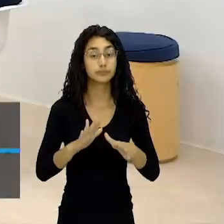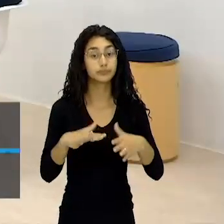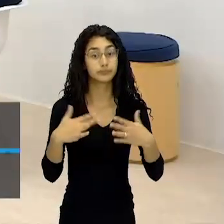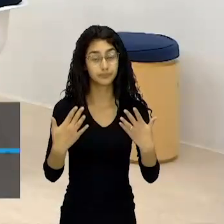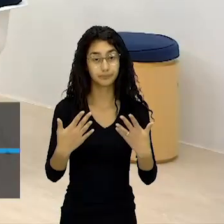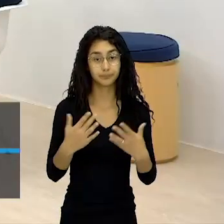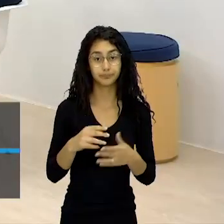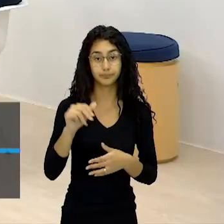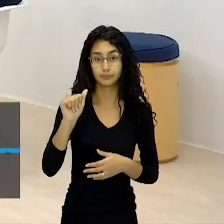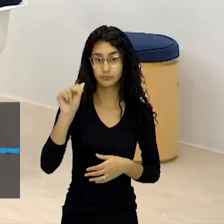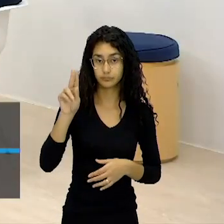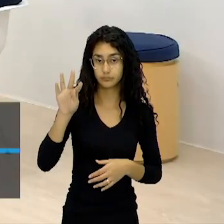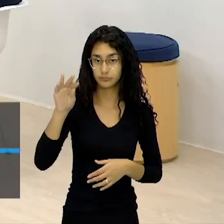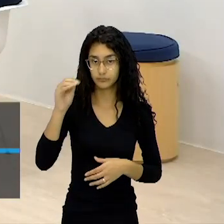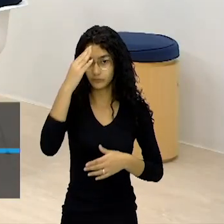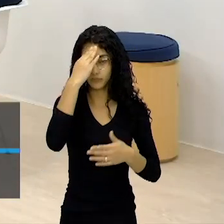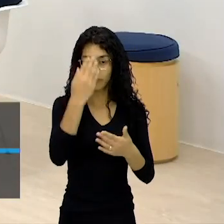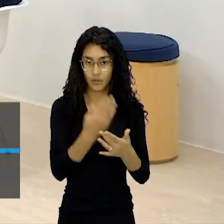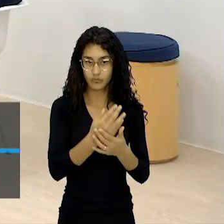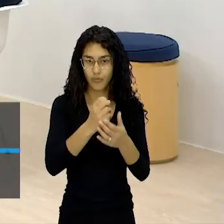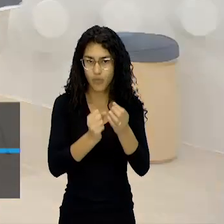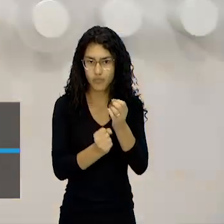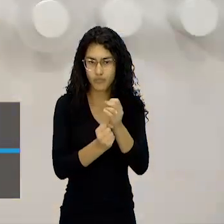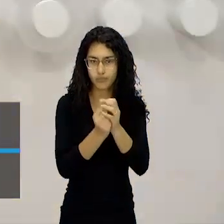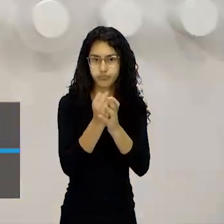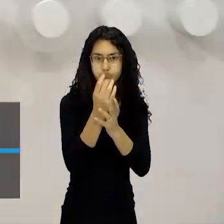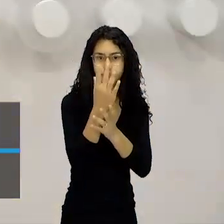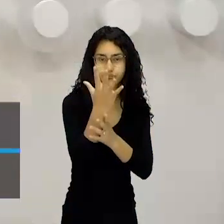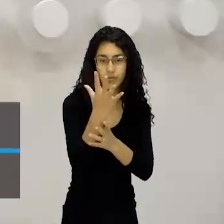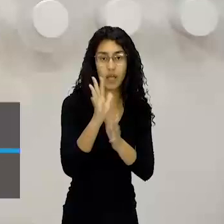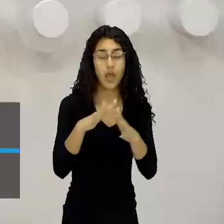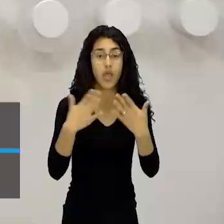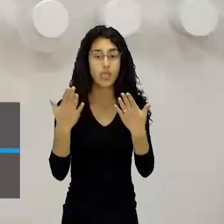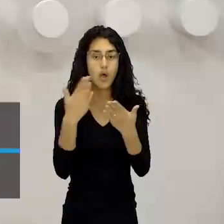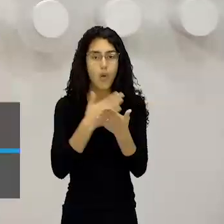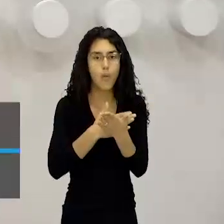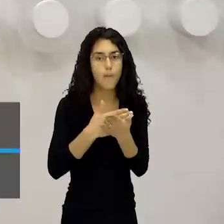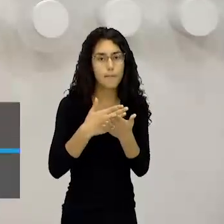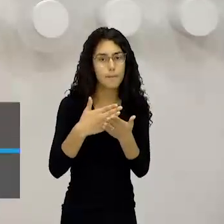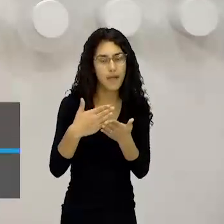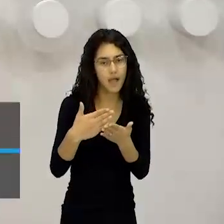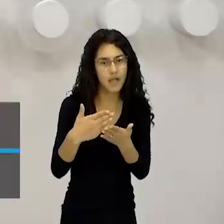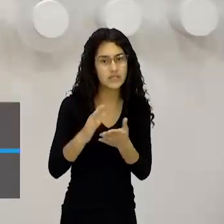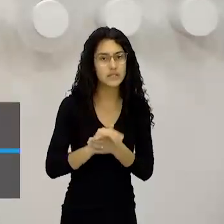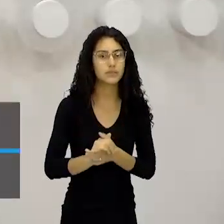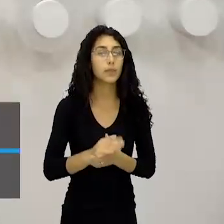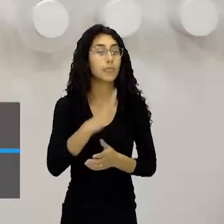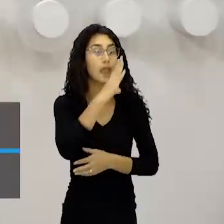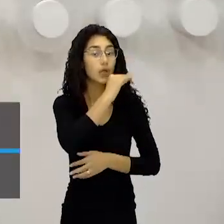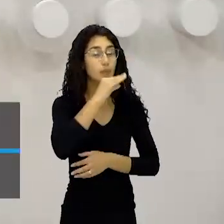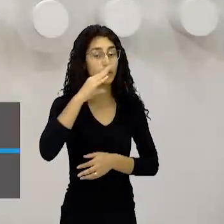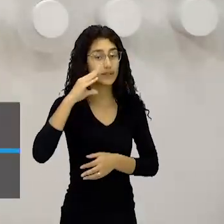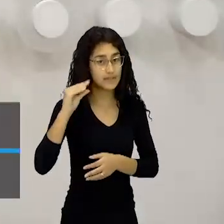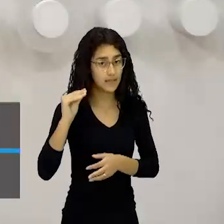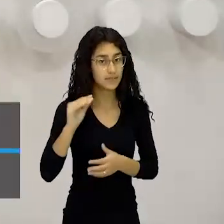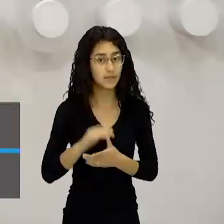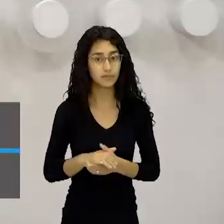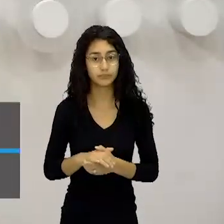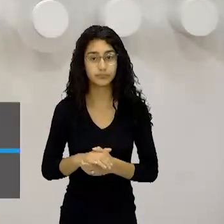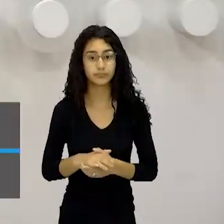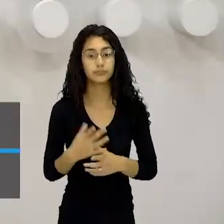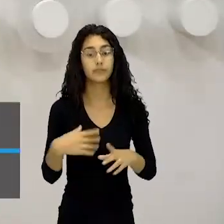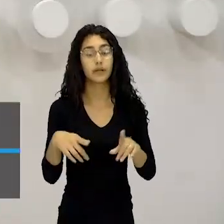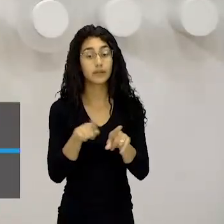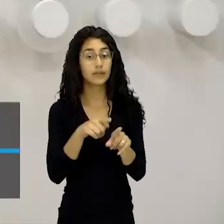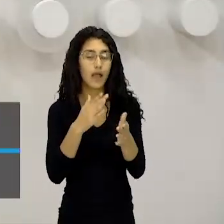a autoconfiança, ele vai se descobrindo. Então, ele passa de uma barreira que é da adolescência mesmo, né? Que ele